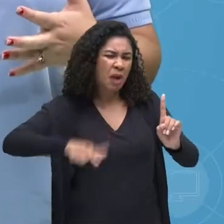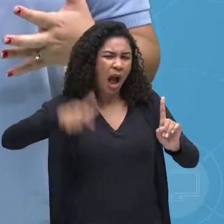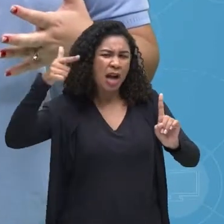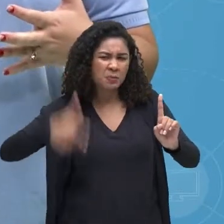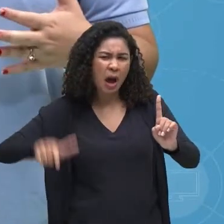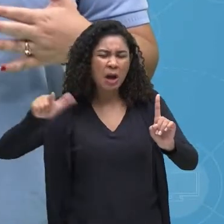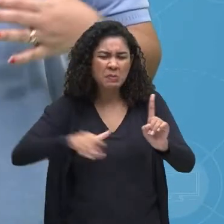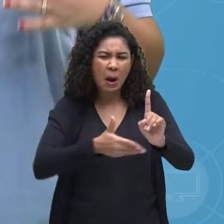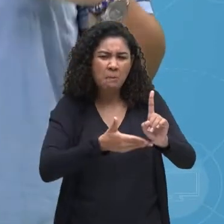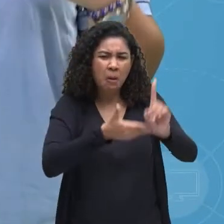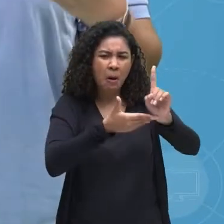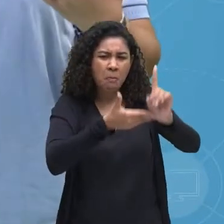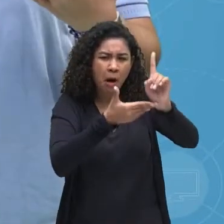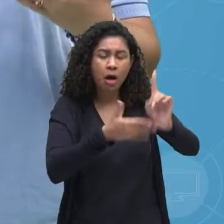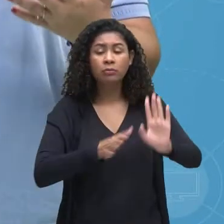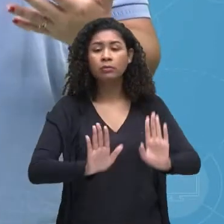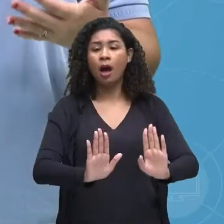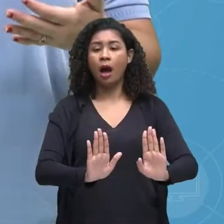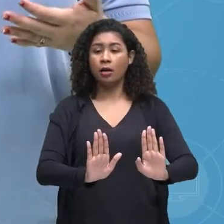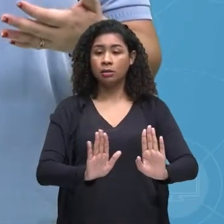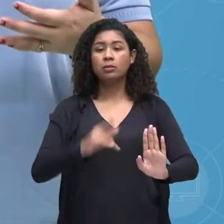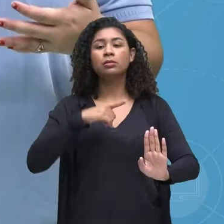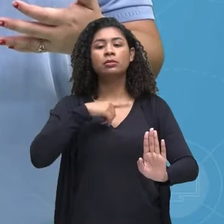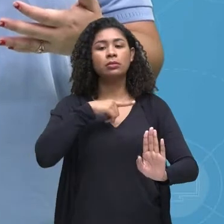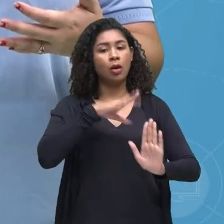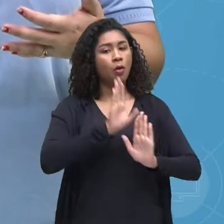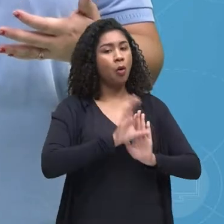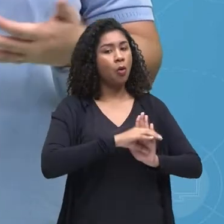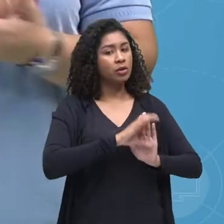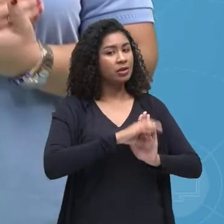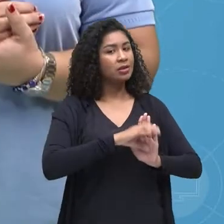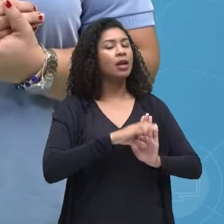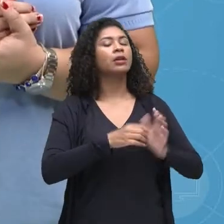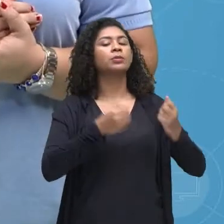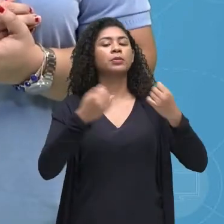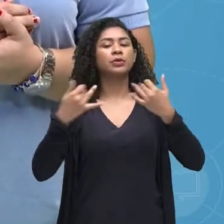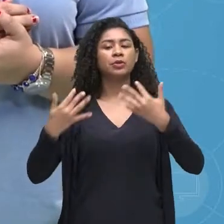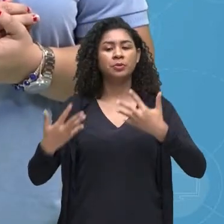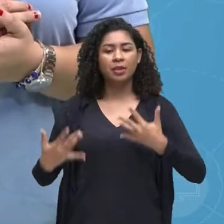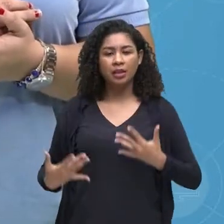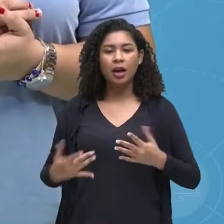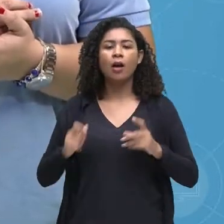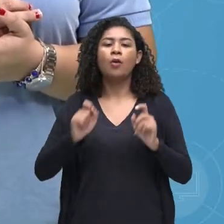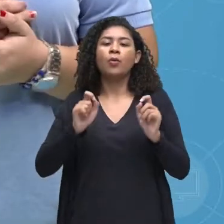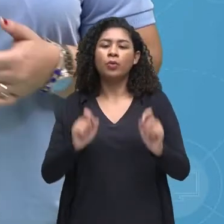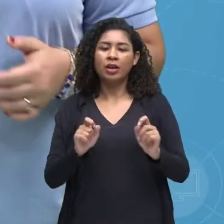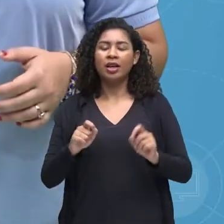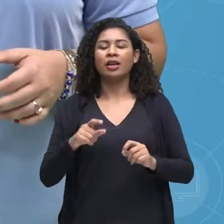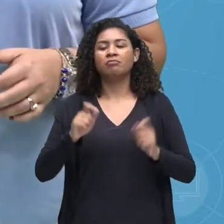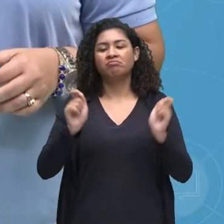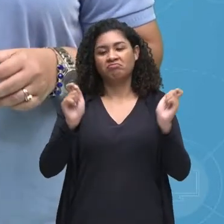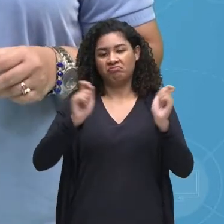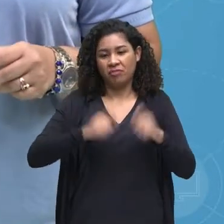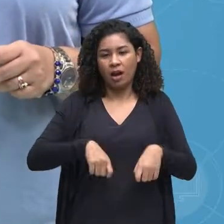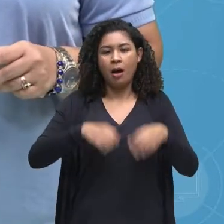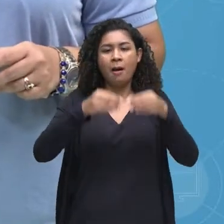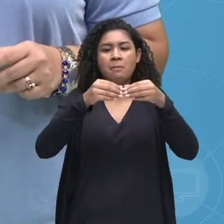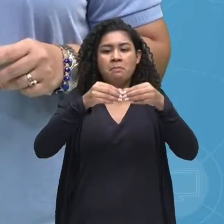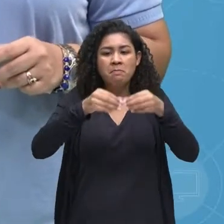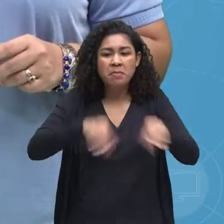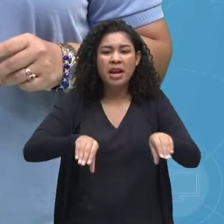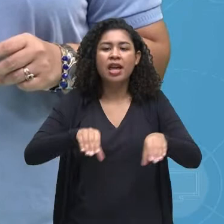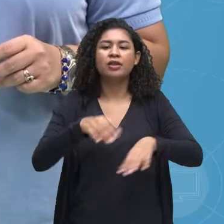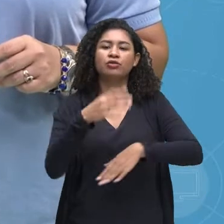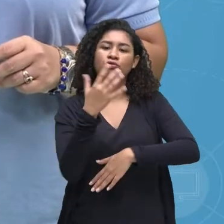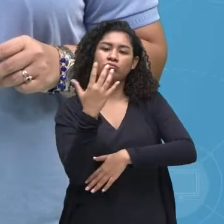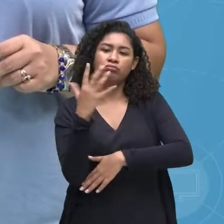a ser trabalhados. E isso acontece também, provoca o quê? Impactos ambientais. E a gente vai falar o quê?